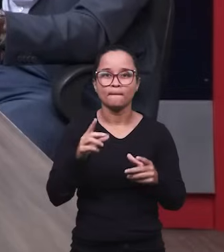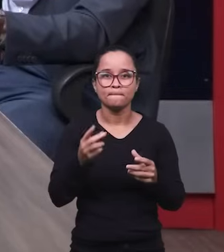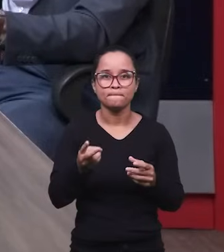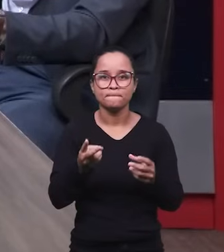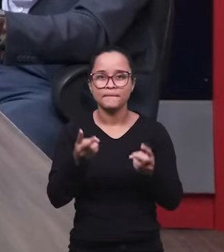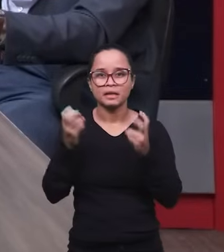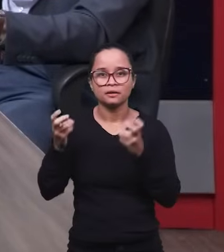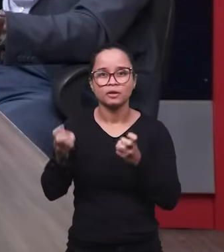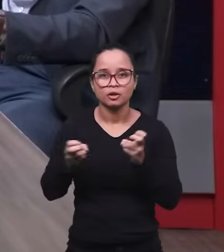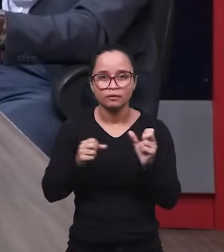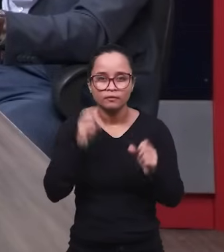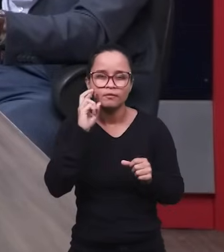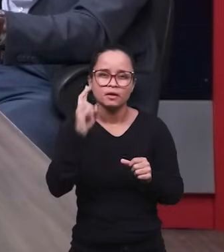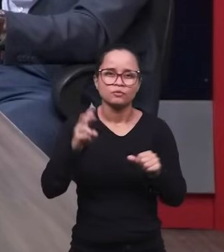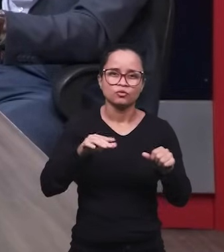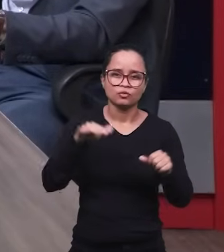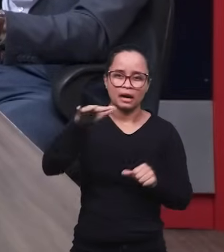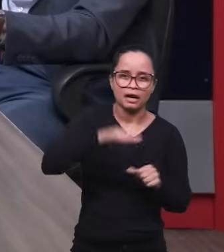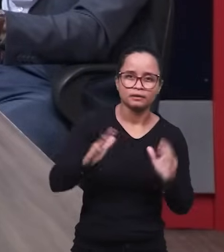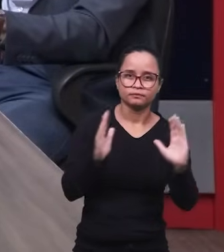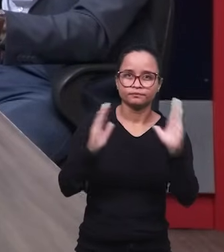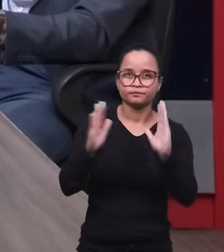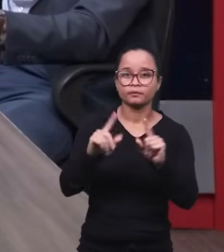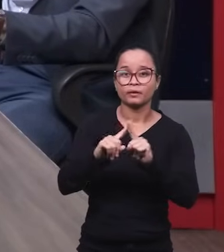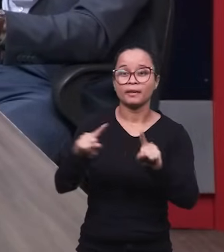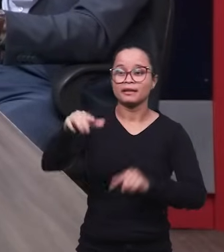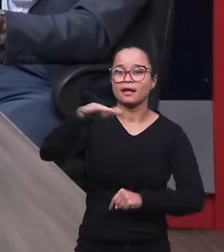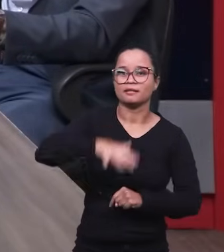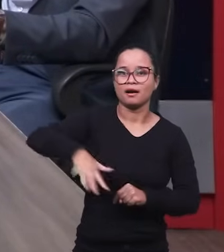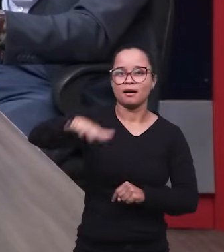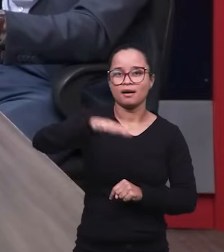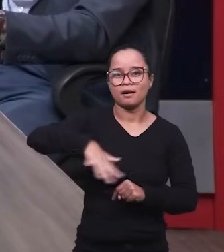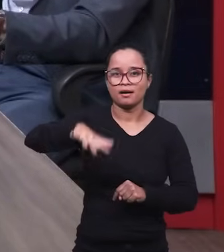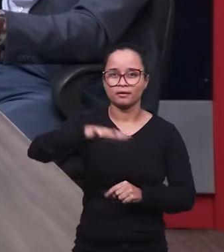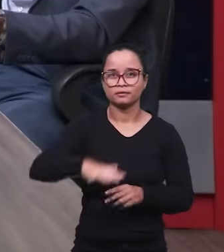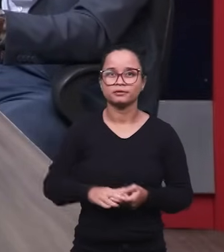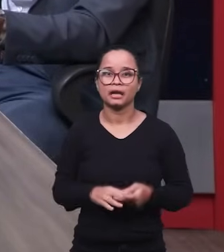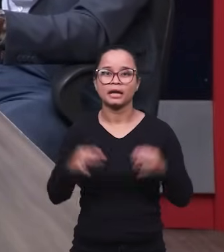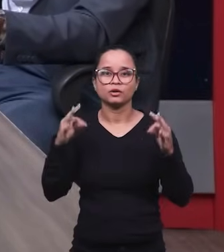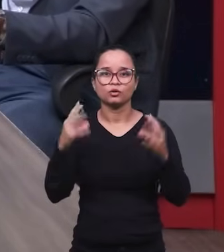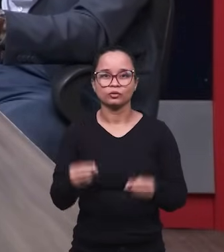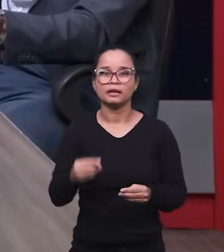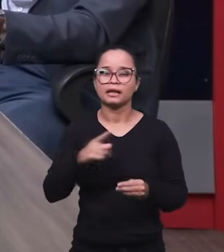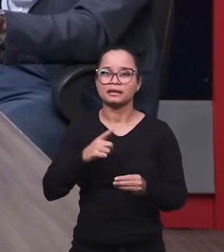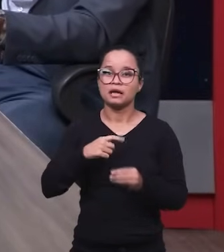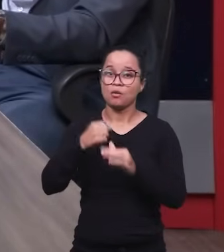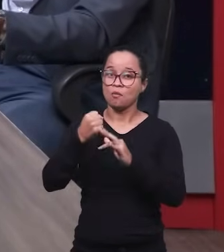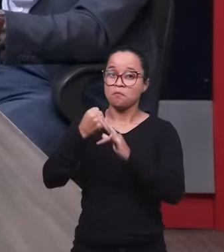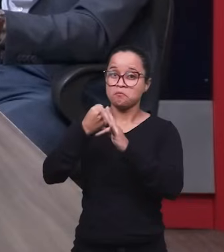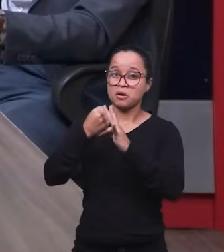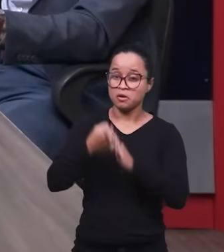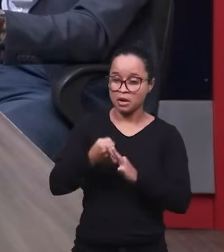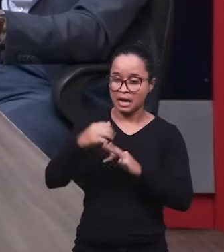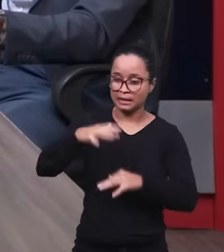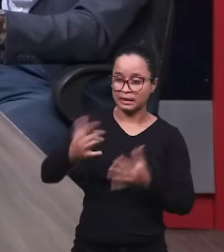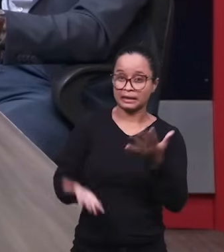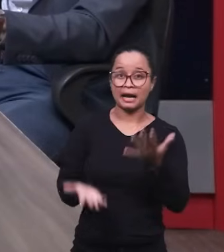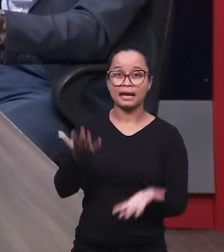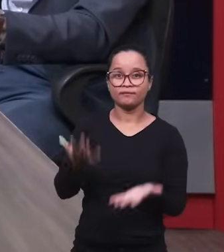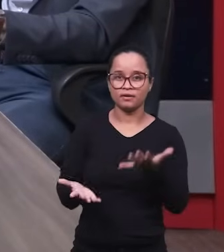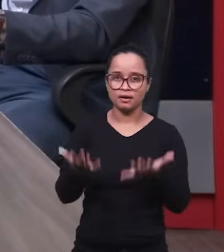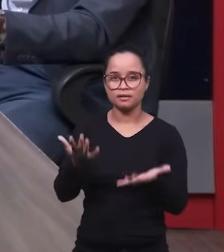vemos o tempo, mas também toda a questão espacial. Então, nós vemos que havia uma força gravitacional e